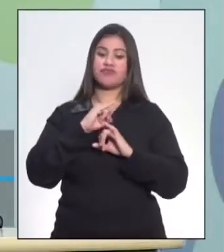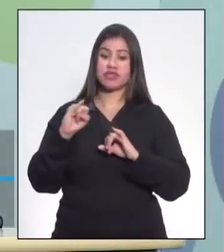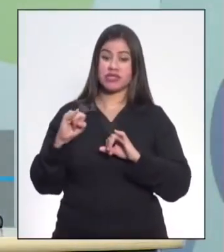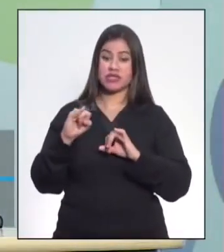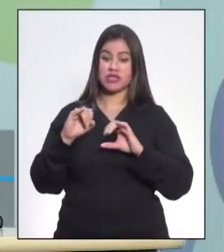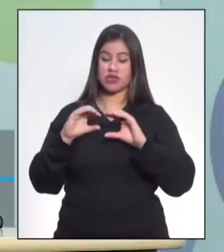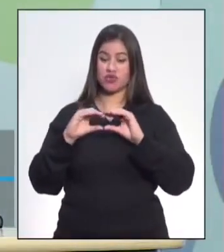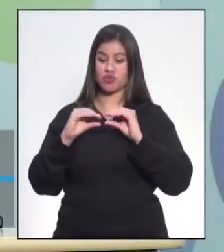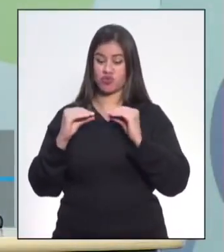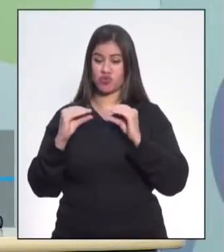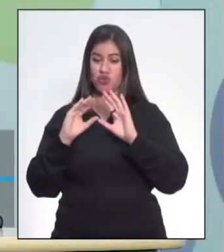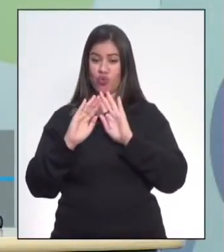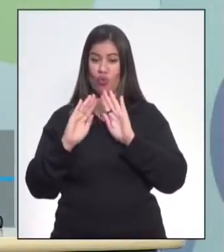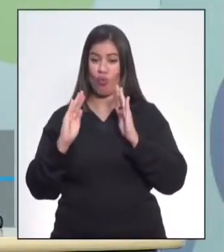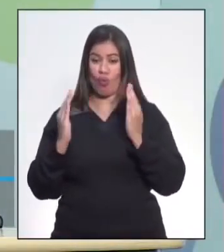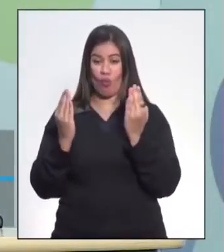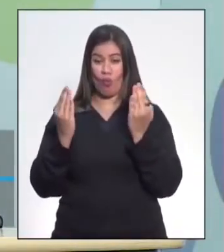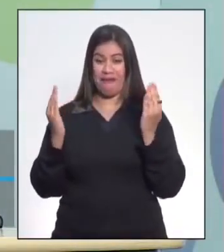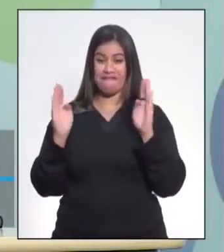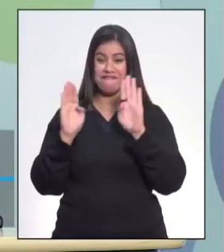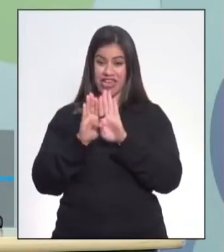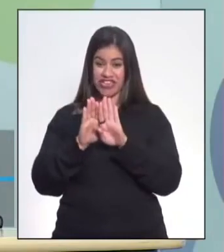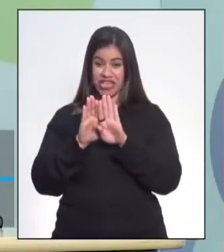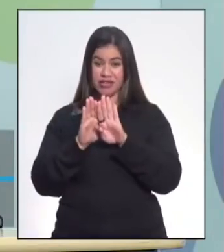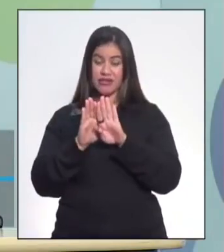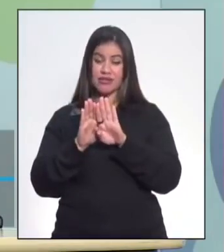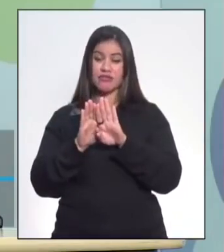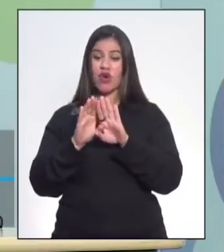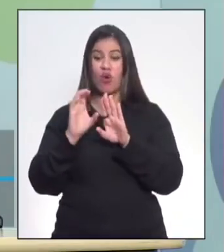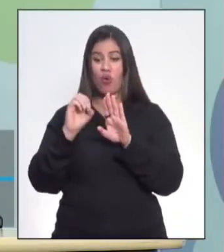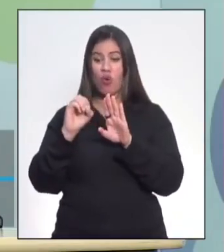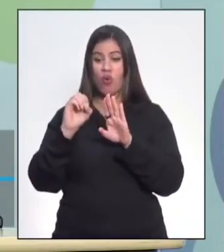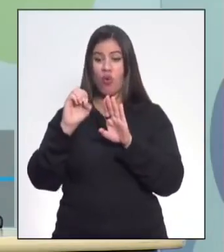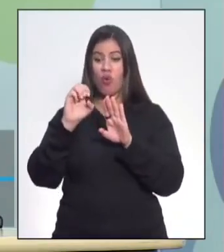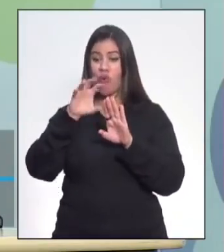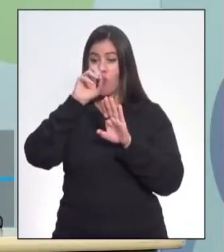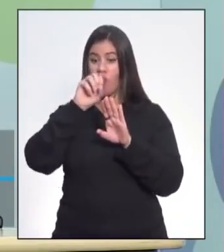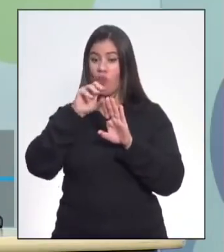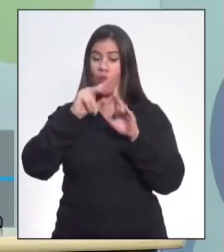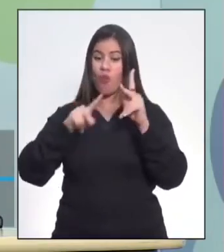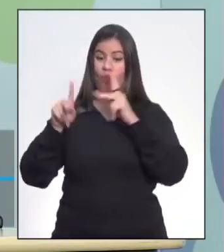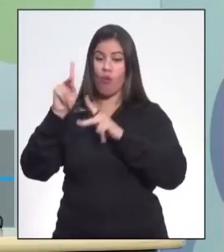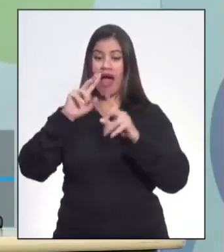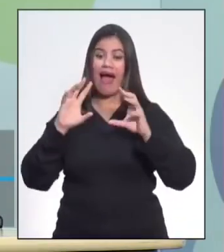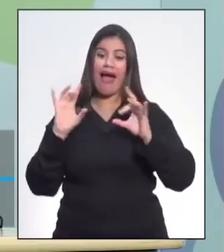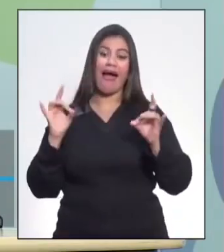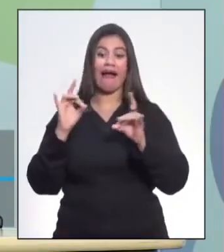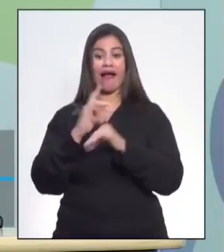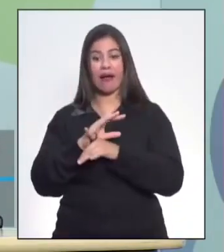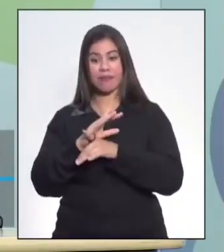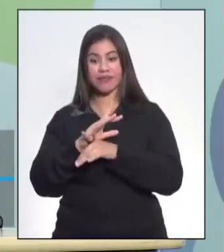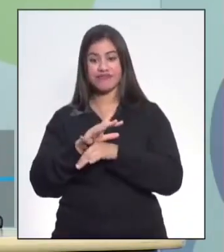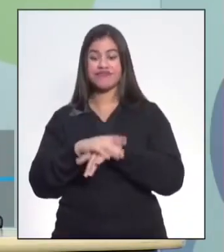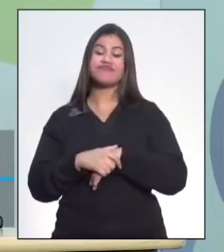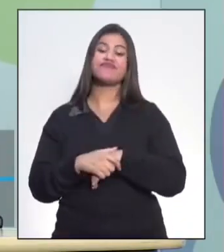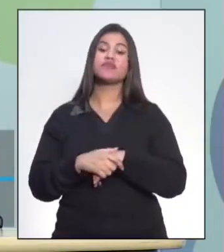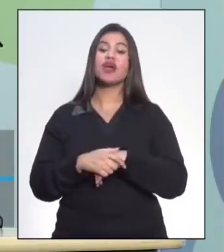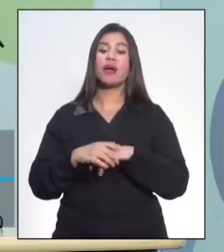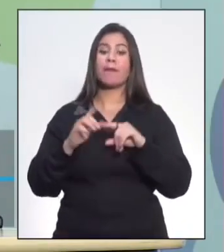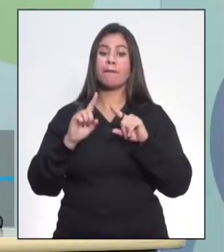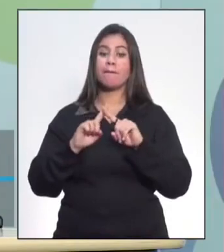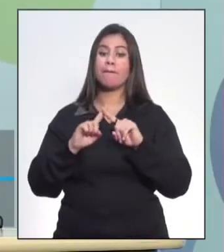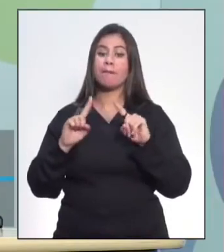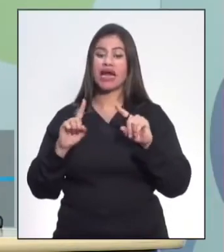oxigênio vai acabar. Mas na combustão incompleta da lenha, pode ocorrer também a liberação do monóxido de carbono.